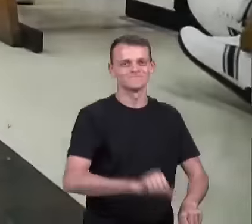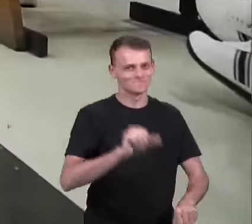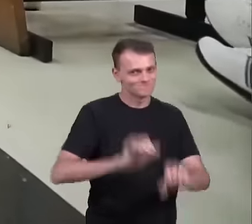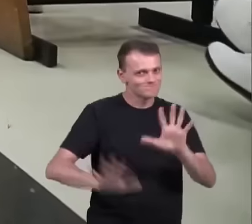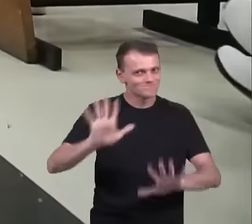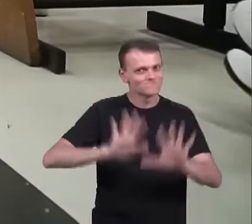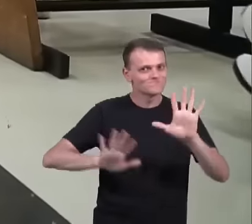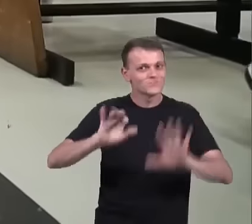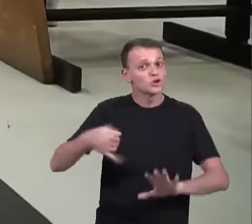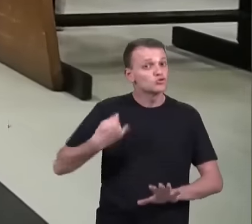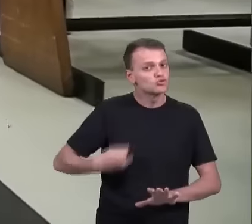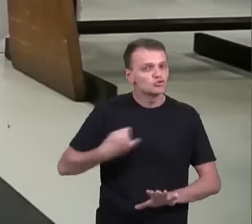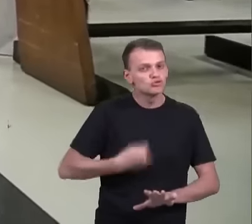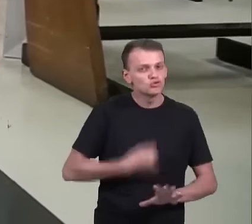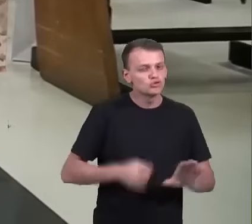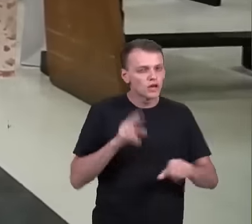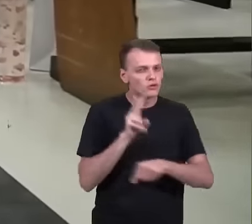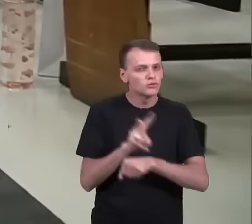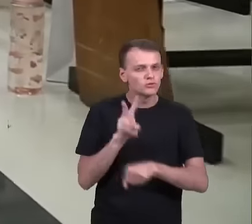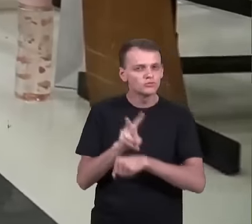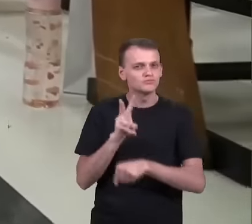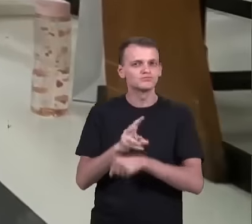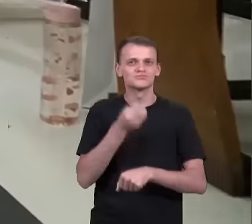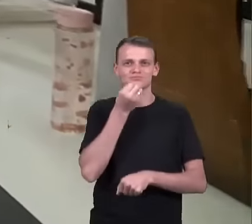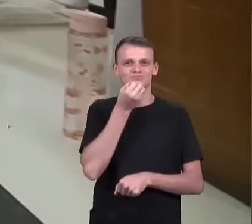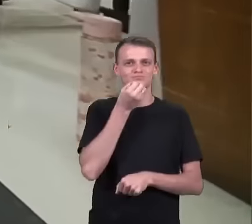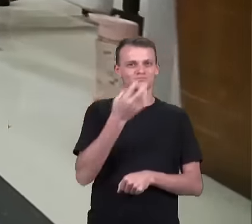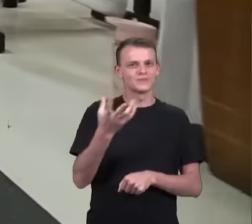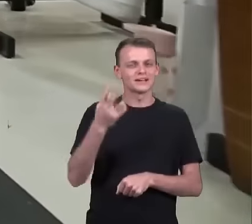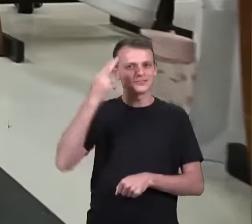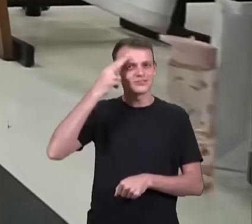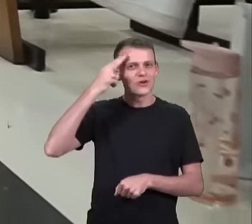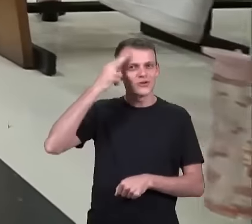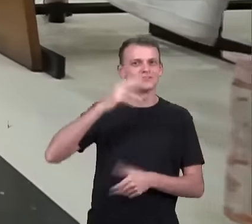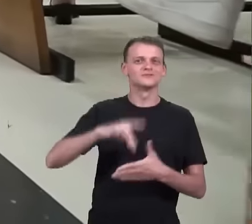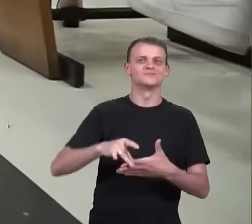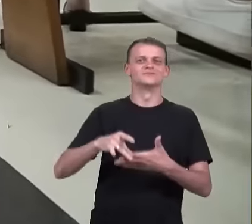José cuidou bem dos sonhos do seu líder.